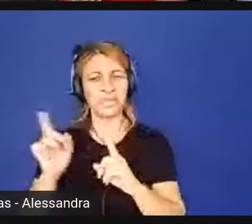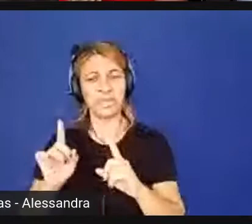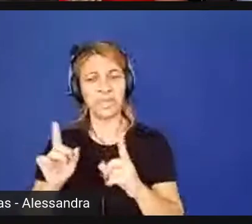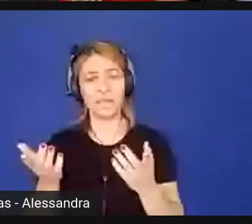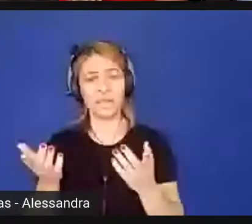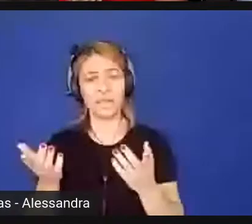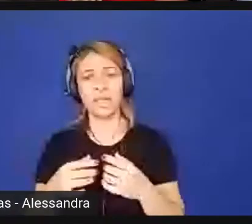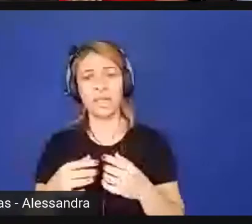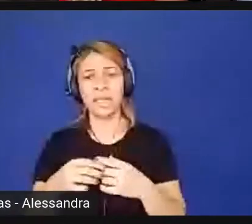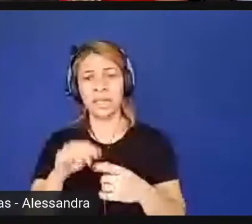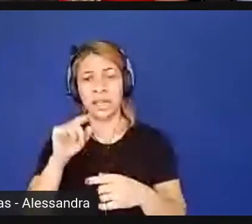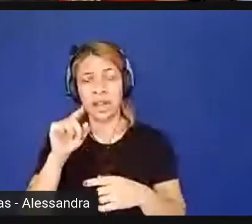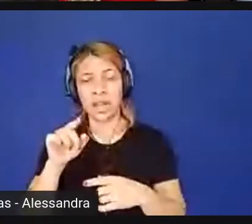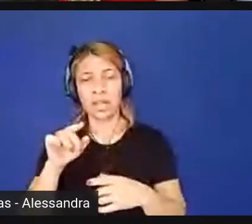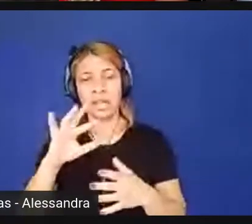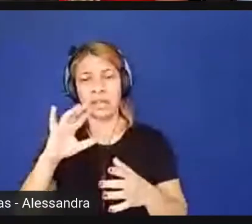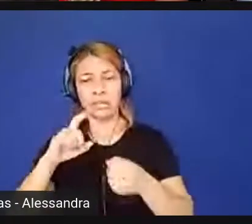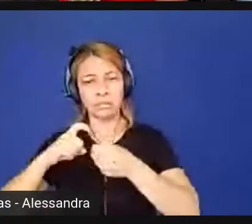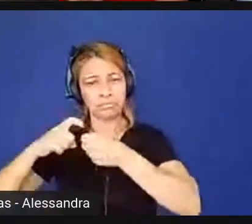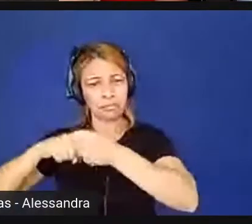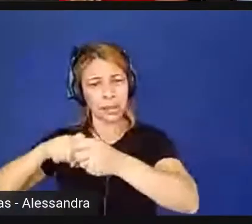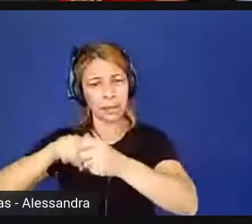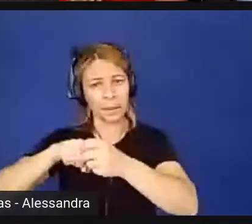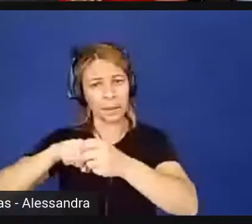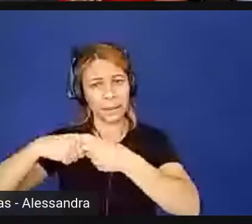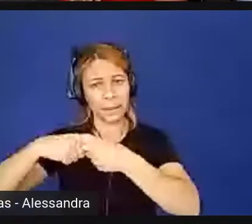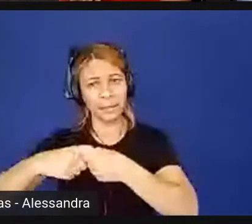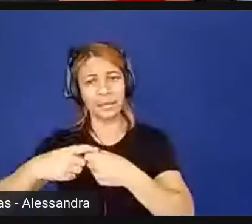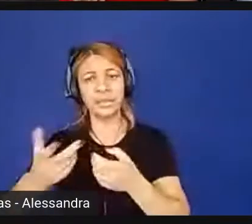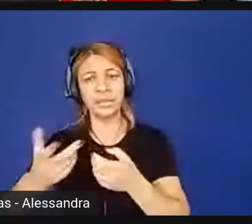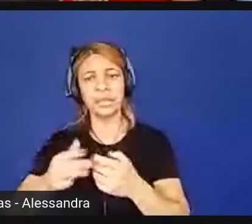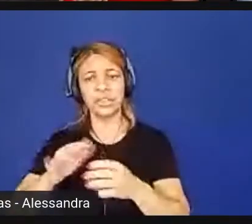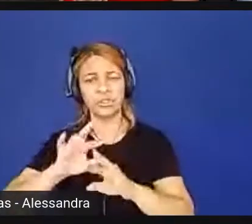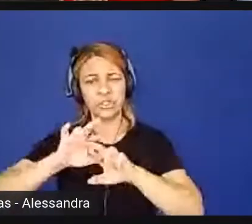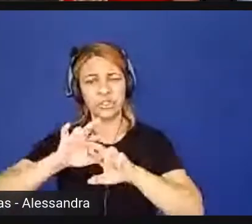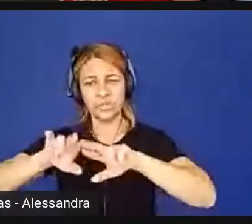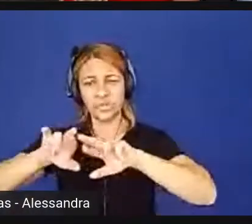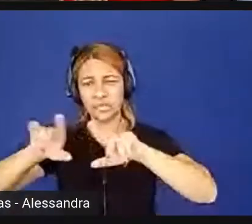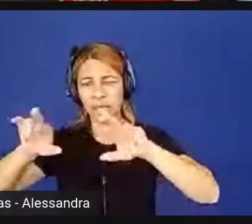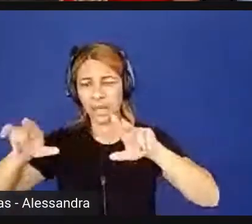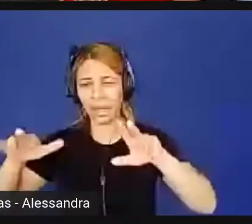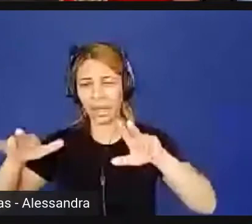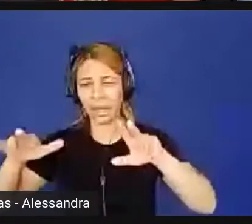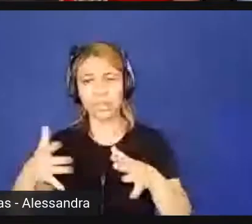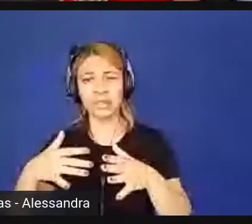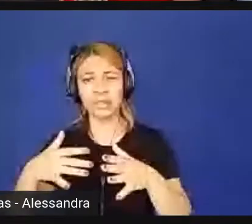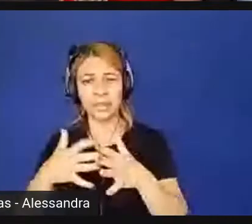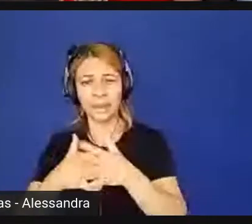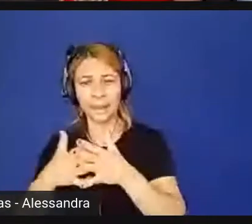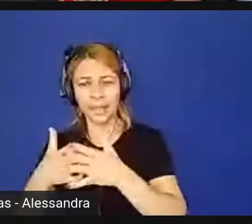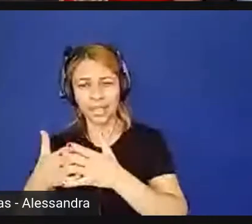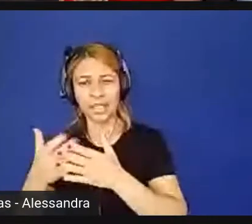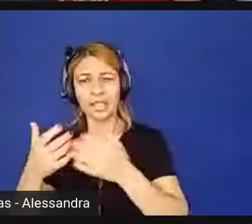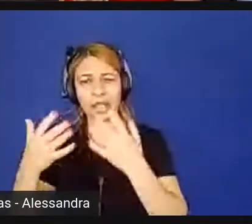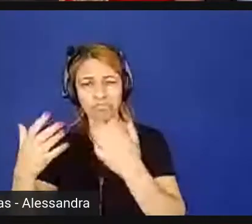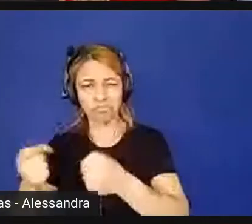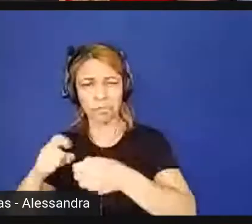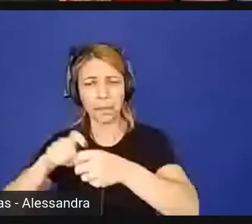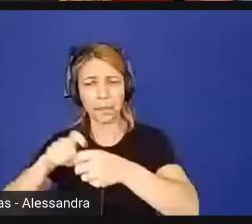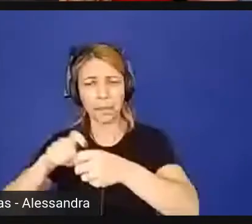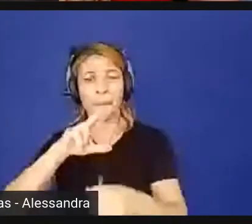Esse fenômeno assim, de parcerias, sobre as diversas matizes que oportunizam parcerias entre o público e o